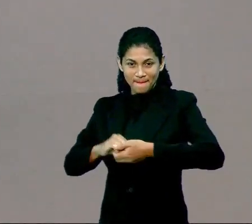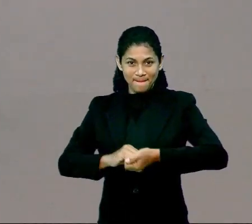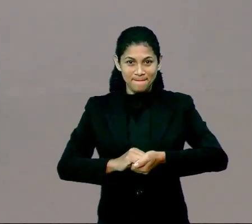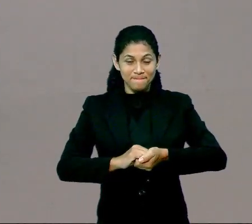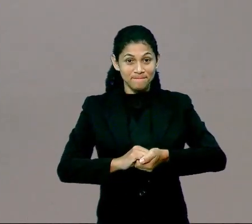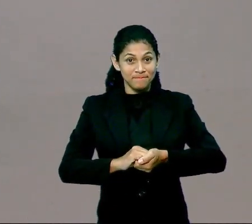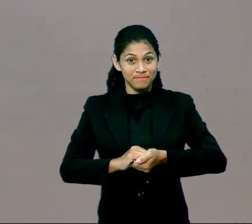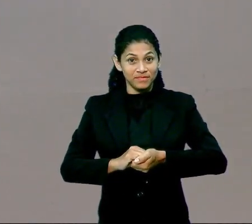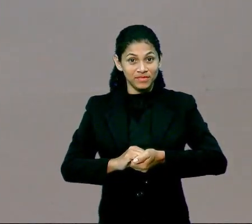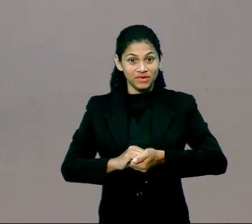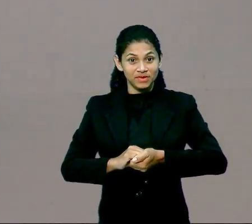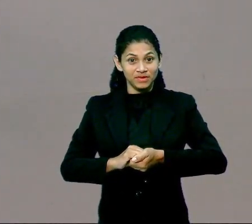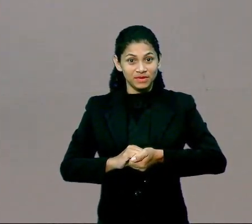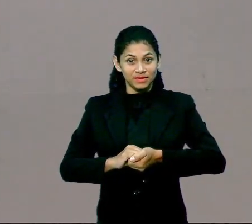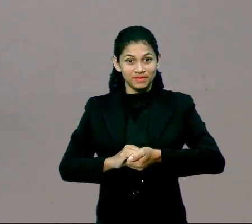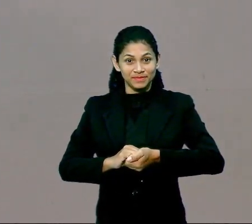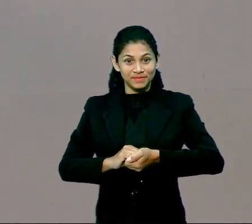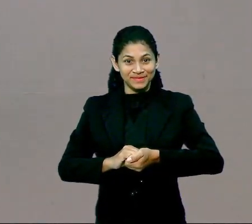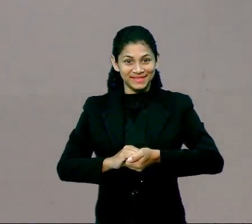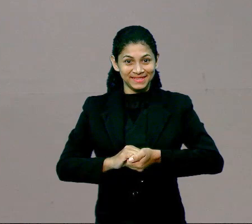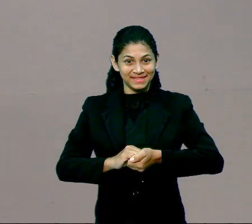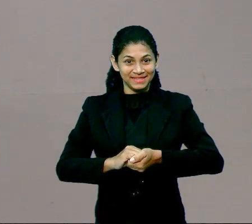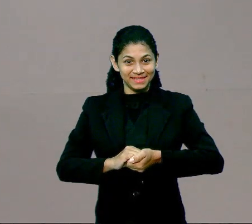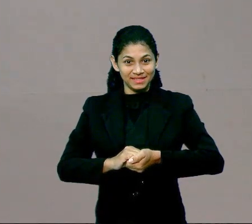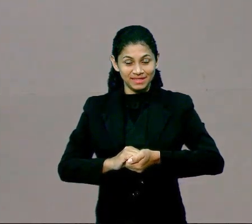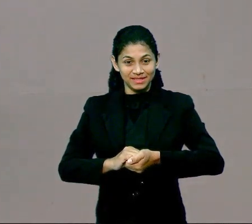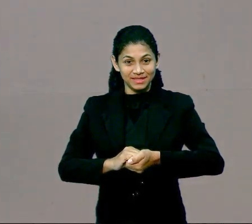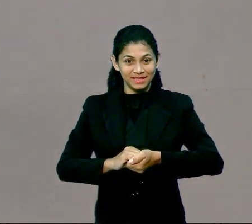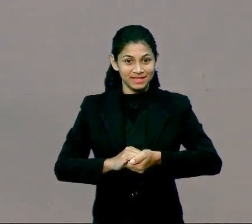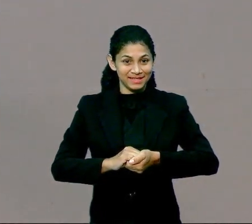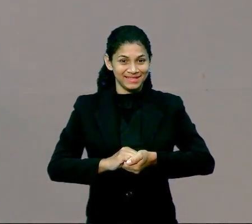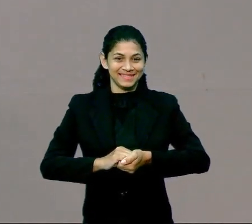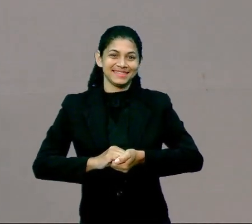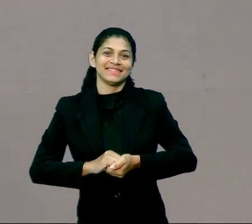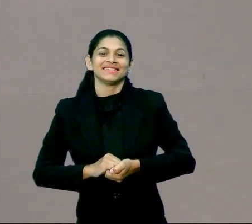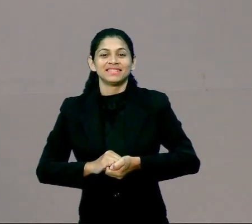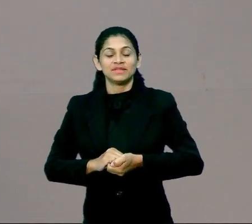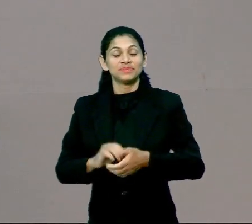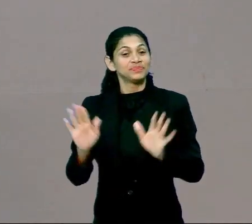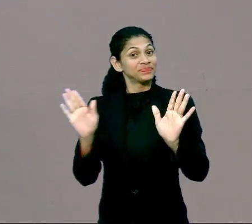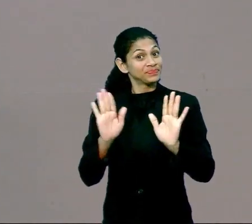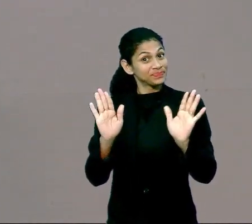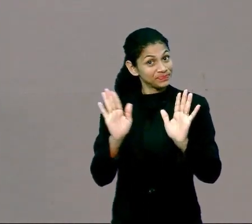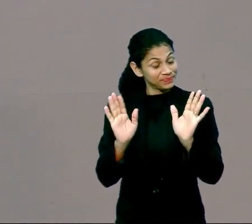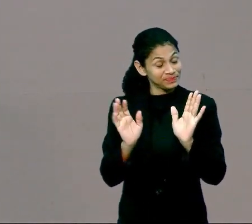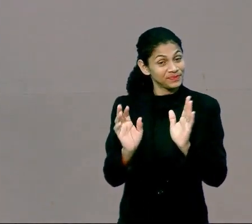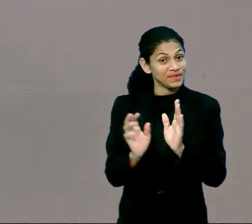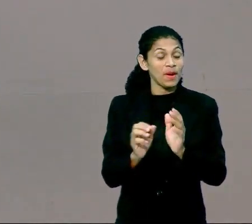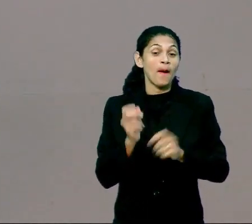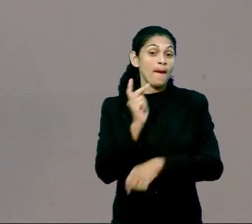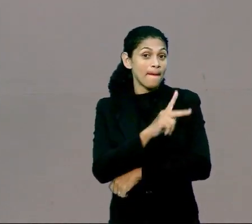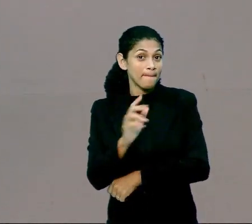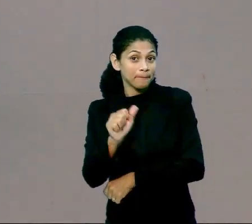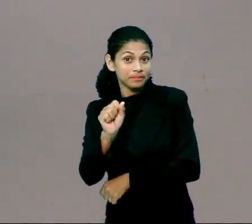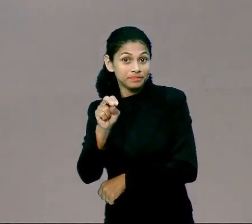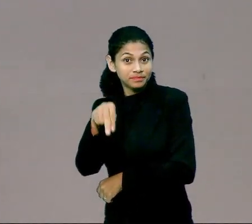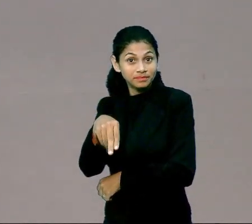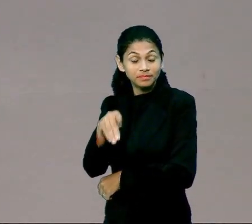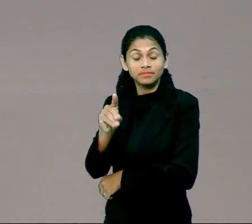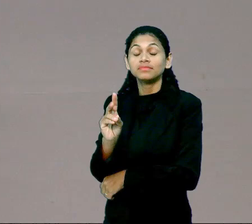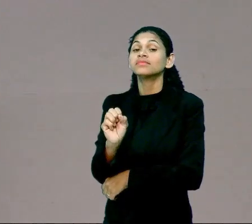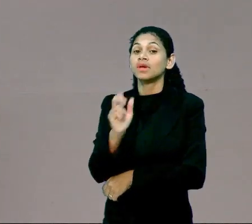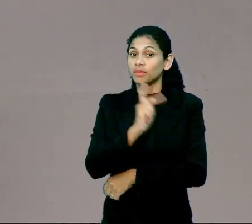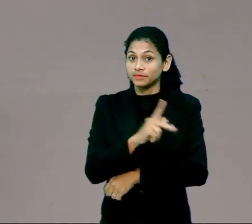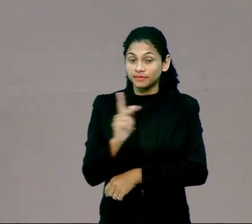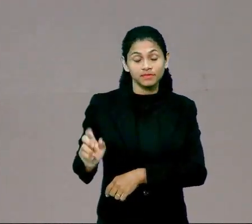Então, agora vamos fazer o jutsu da aprovação do Enem. Game, game. Ha! Olá, eu sou o André Vasconcelos, sou professor de Educação Física. E